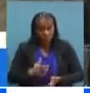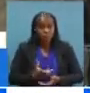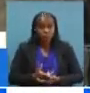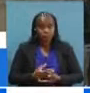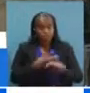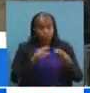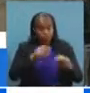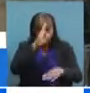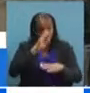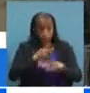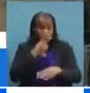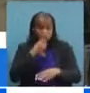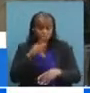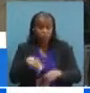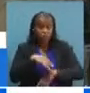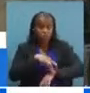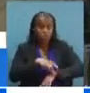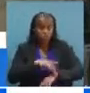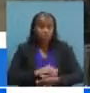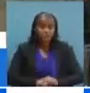com um guia